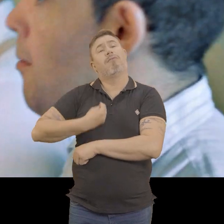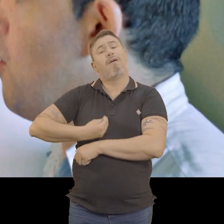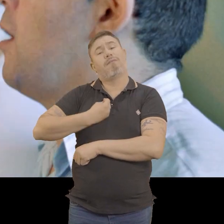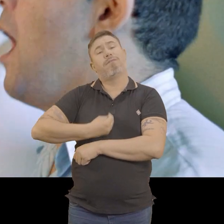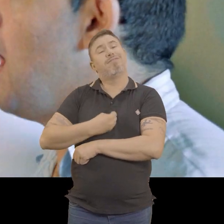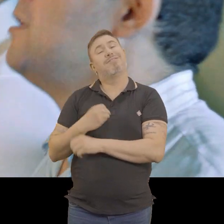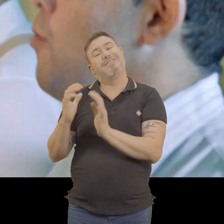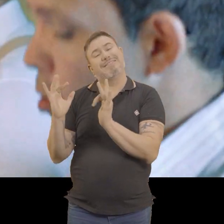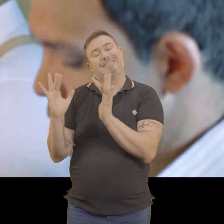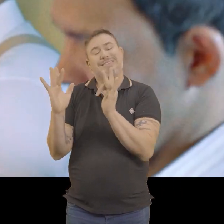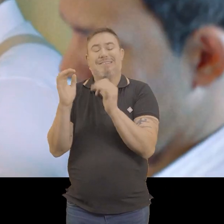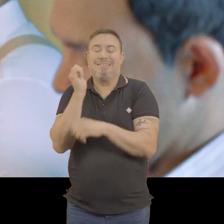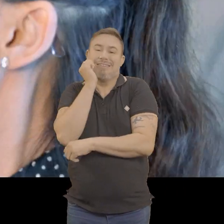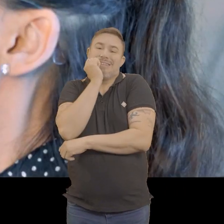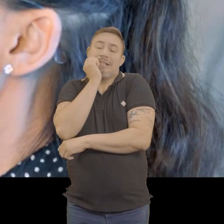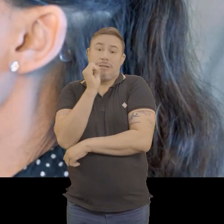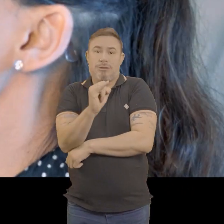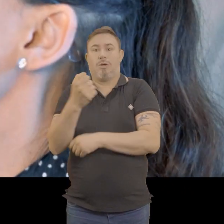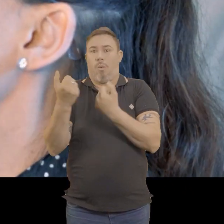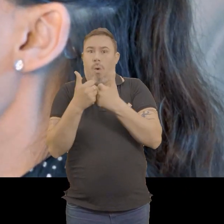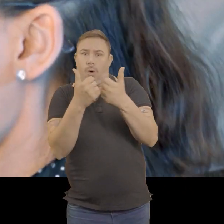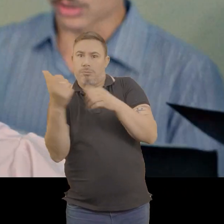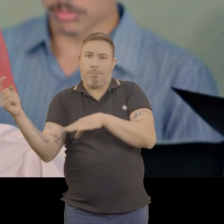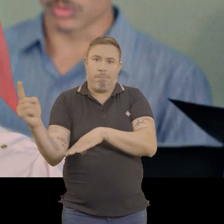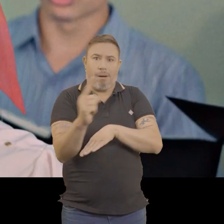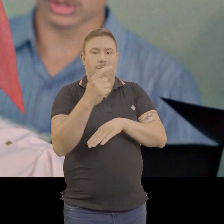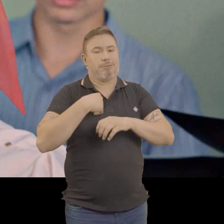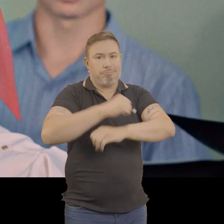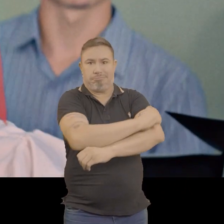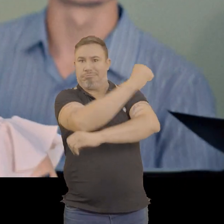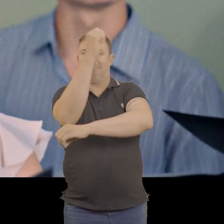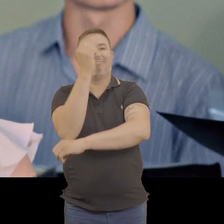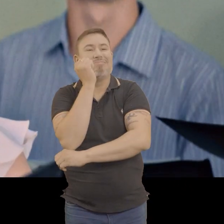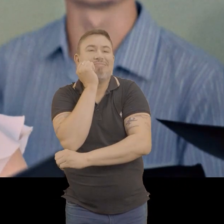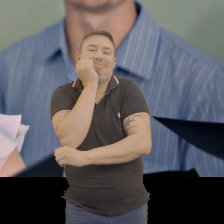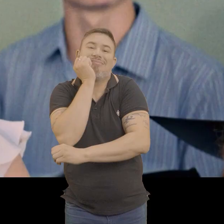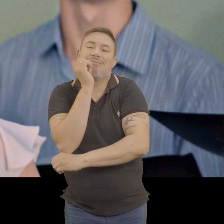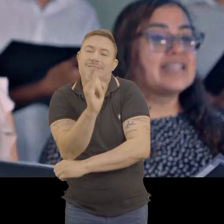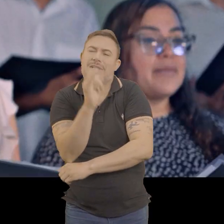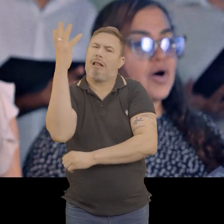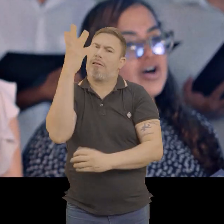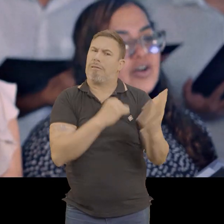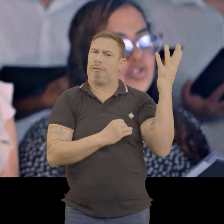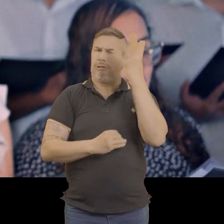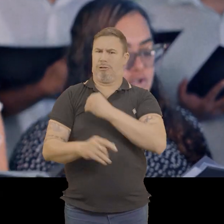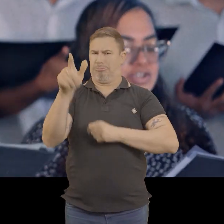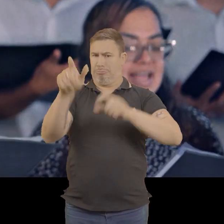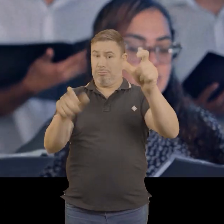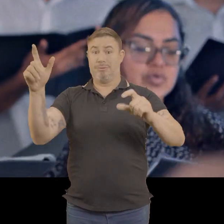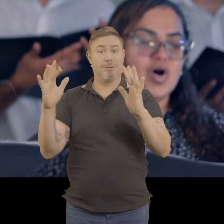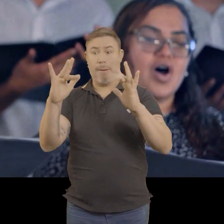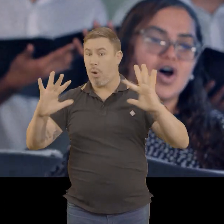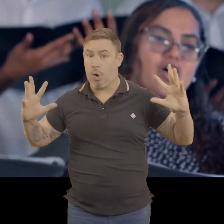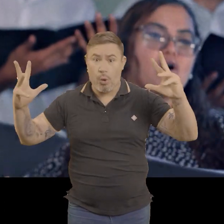e namora. Se o bonde passa, estão na janela. Se o bonde volta, e destam elas. Namoram todos,